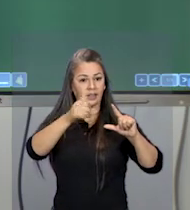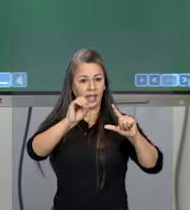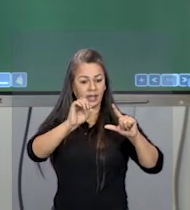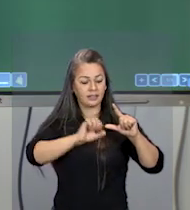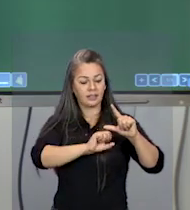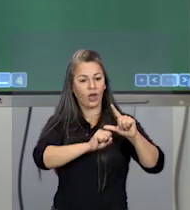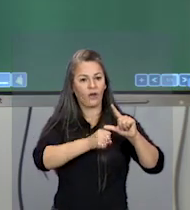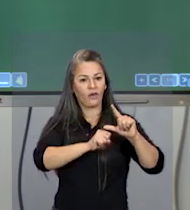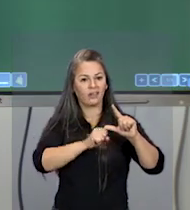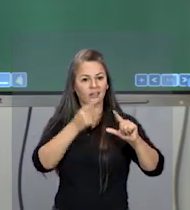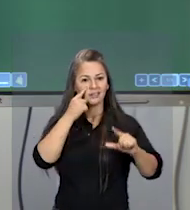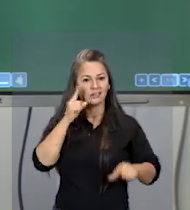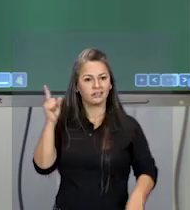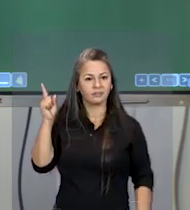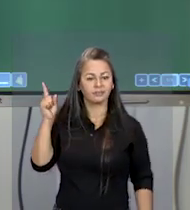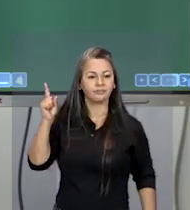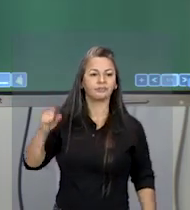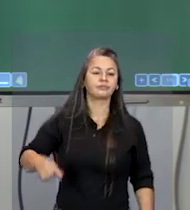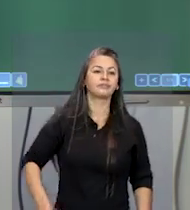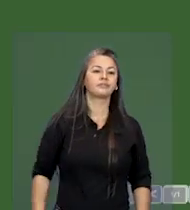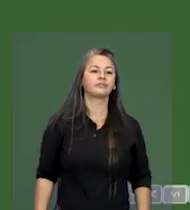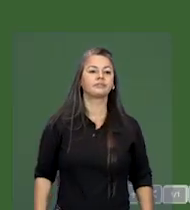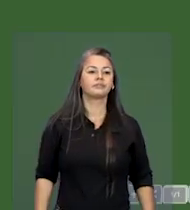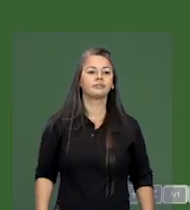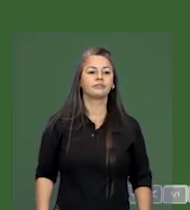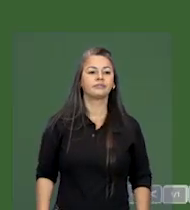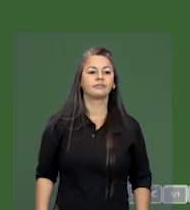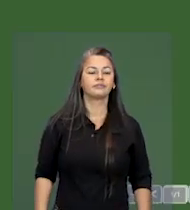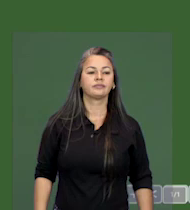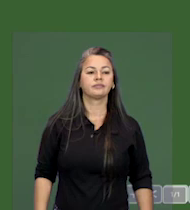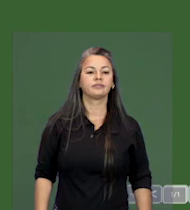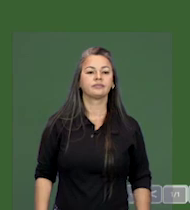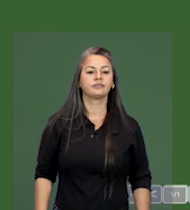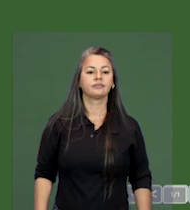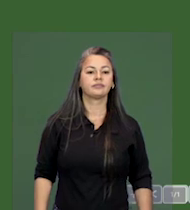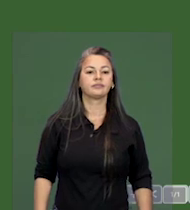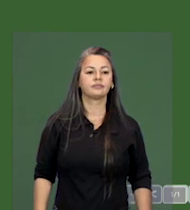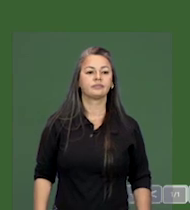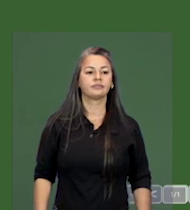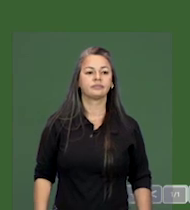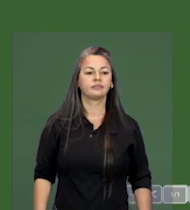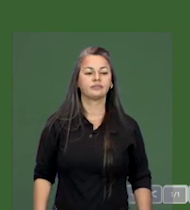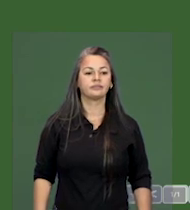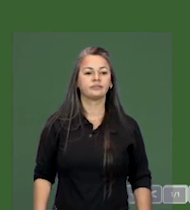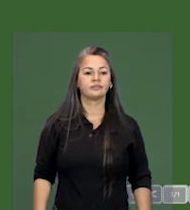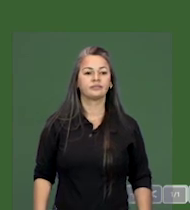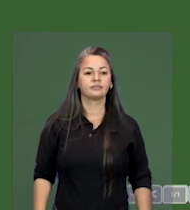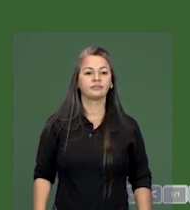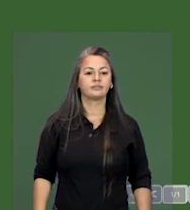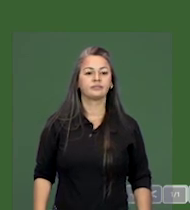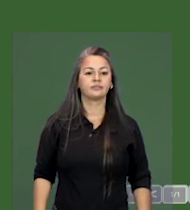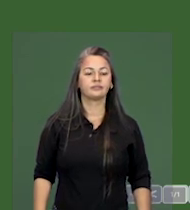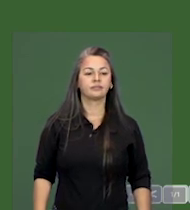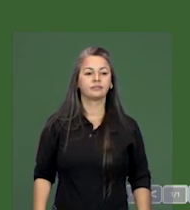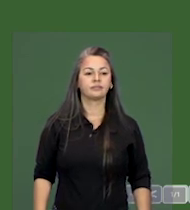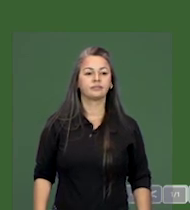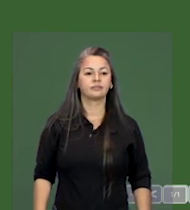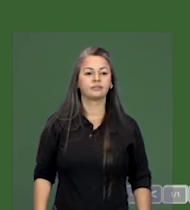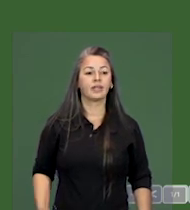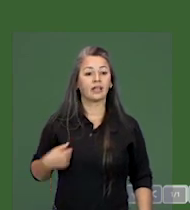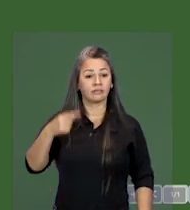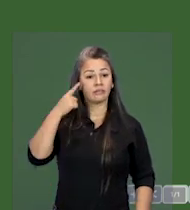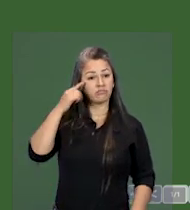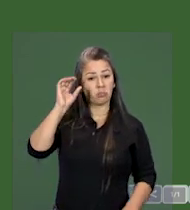Vamos lá? Então, 15 está para, vamos determinar que isso aqui é